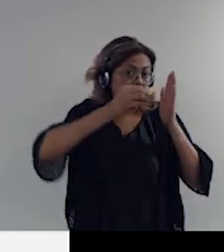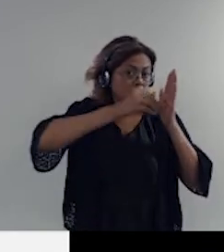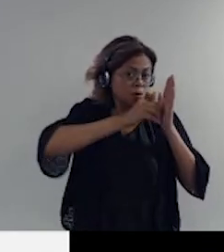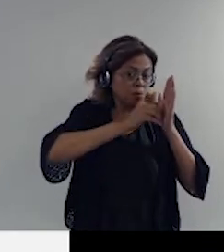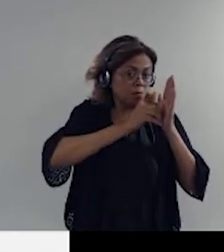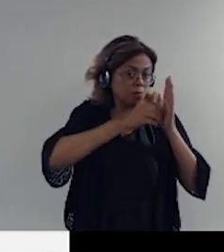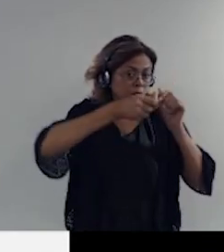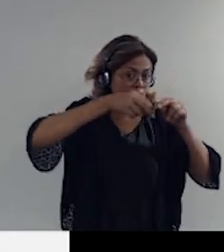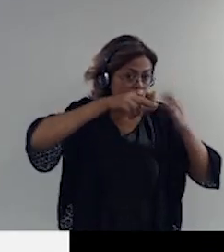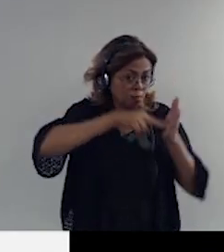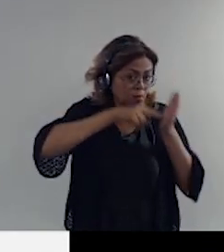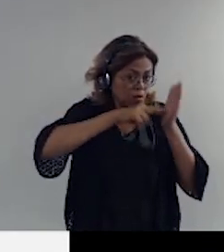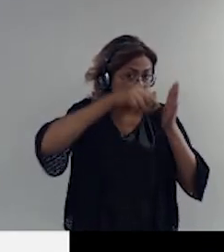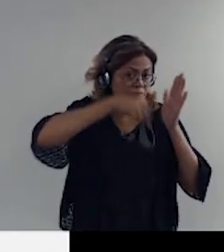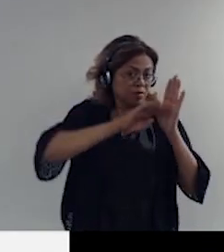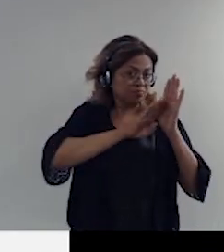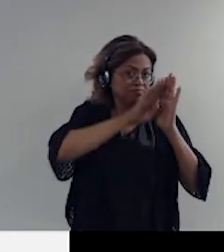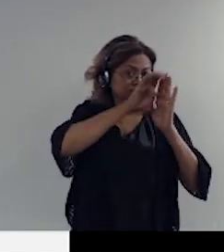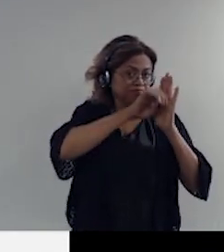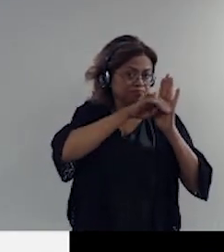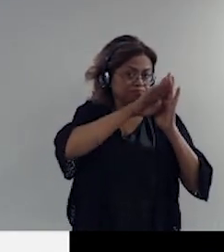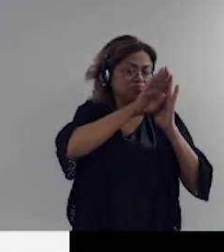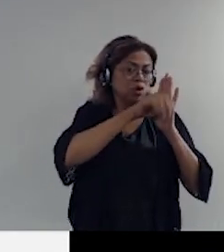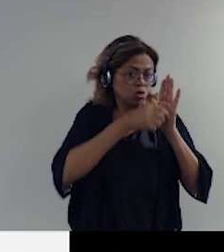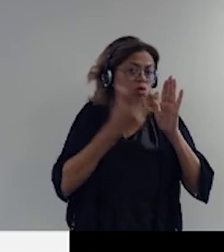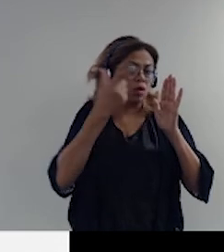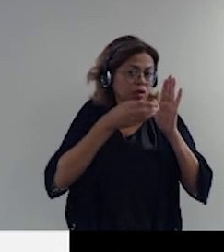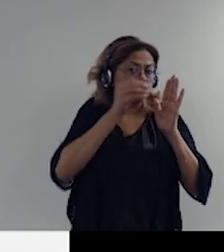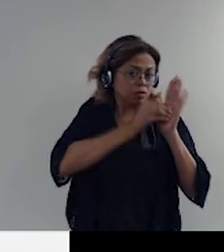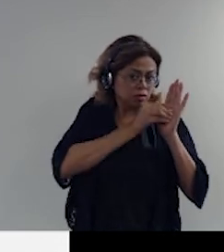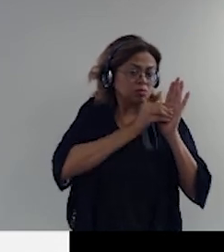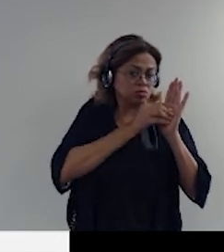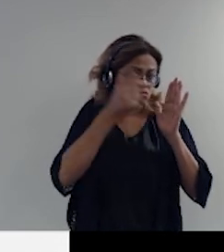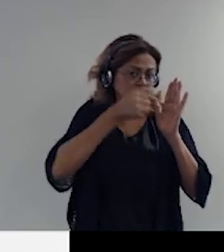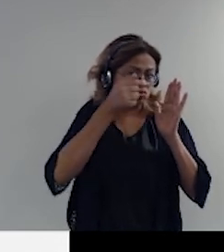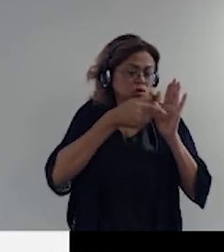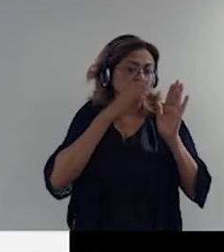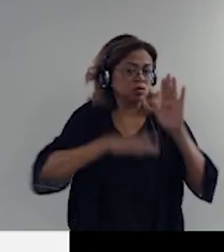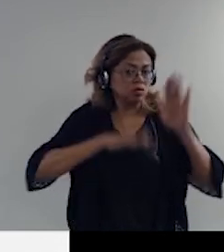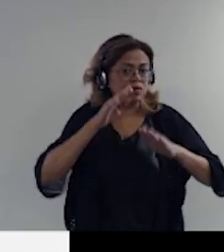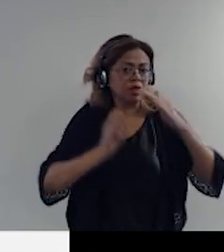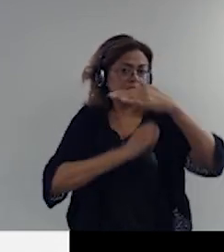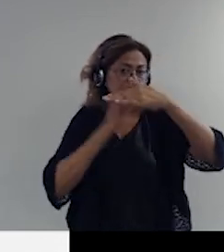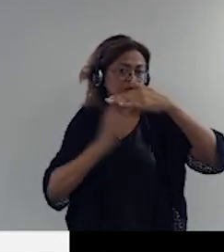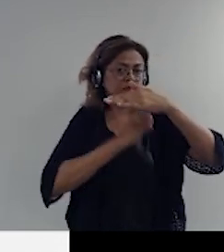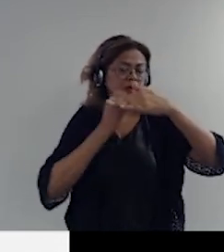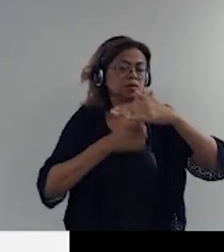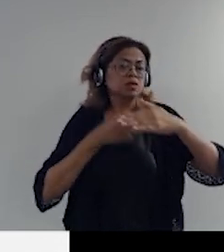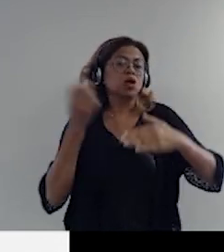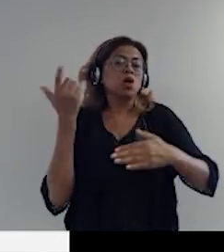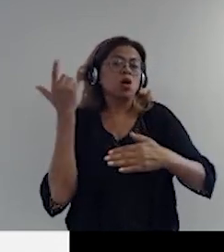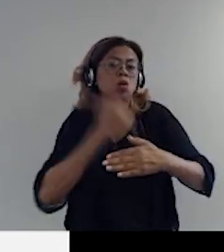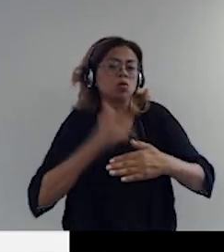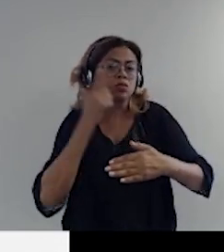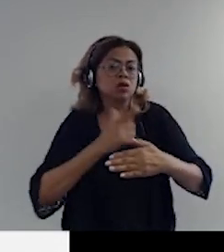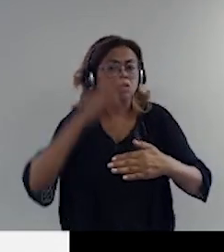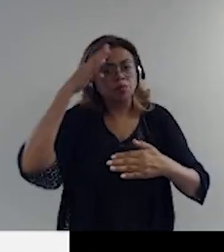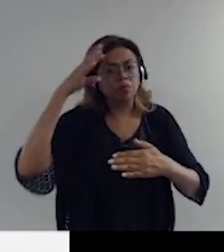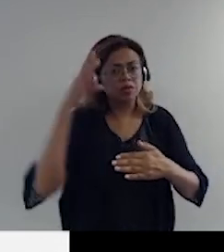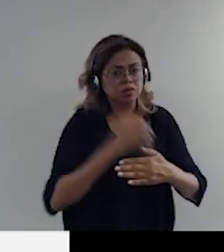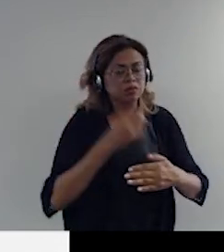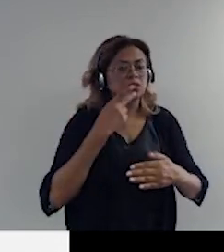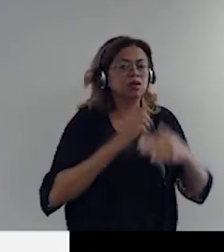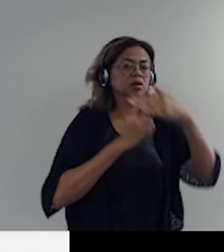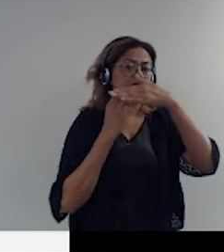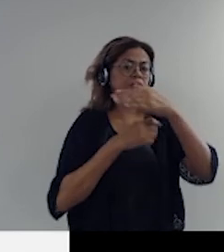né? As empresas conseguem captar, e isso significa que a gente vai ter uma recuperação mais rápida, mas, por um